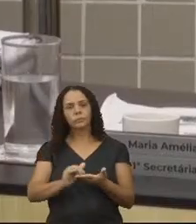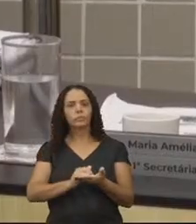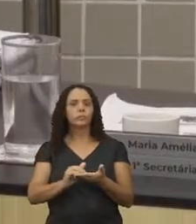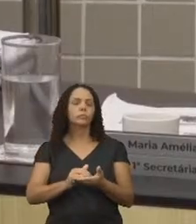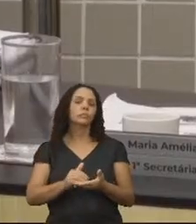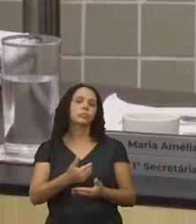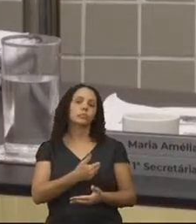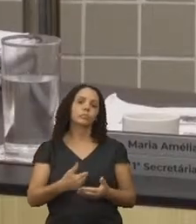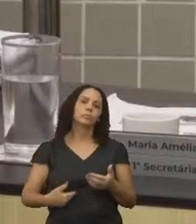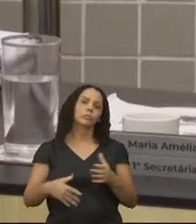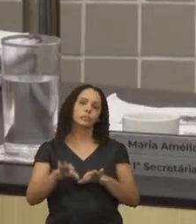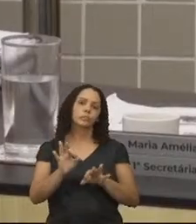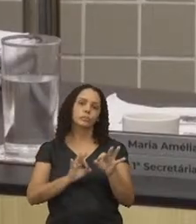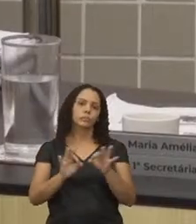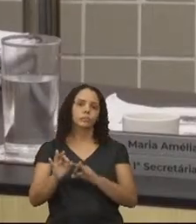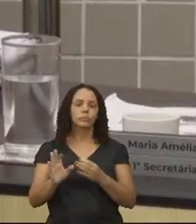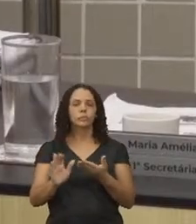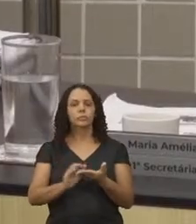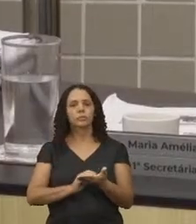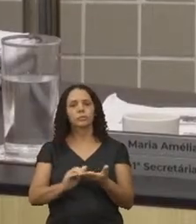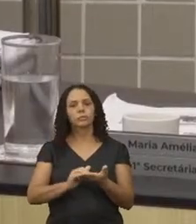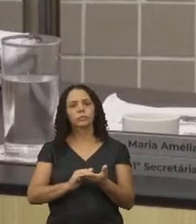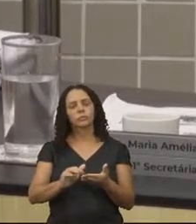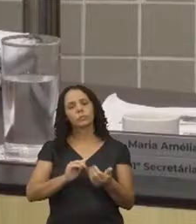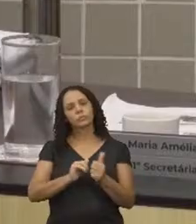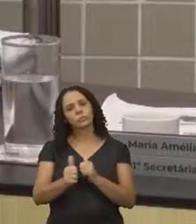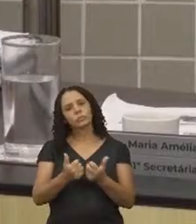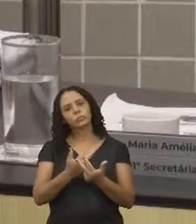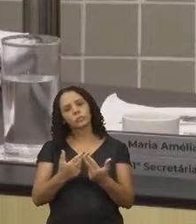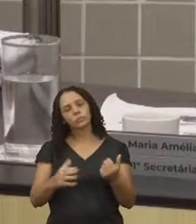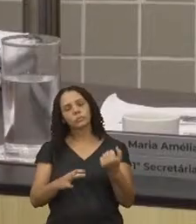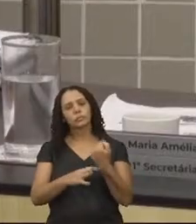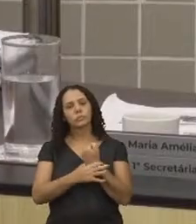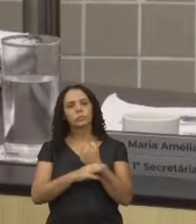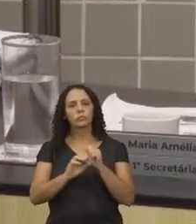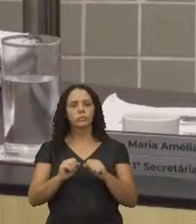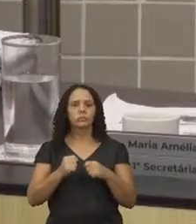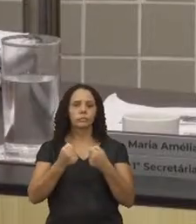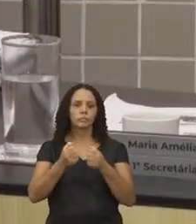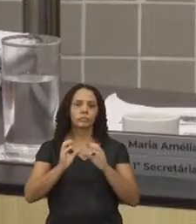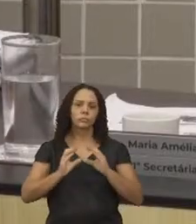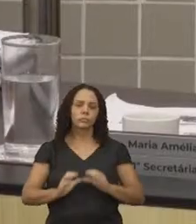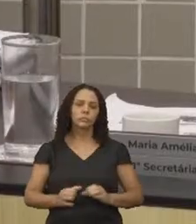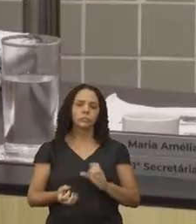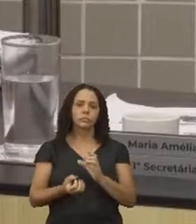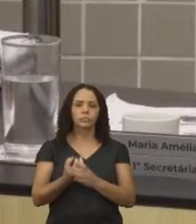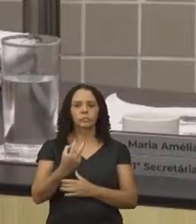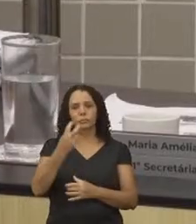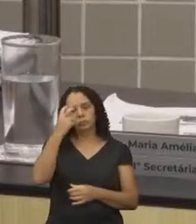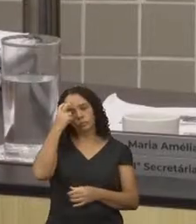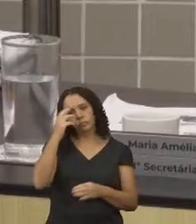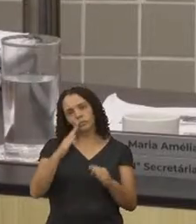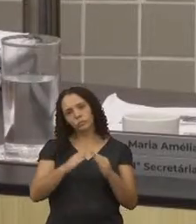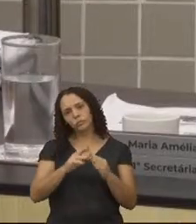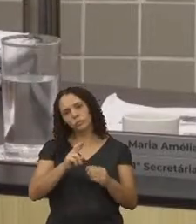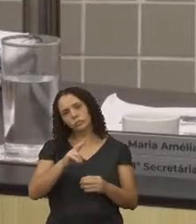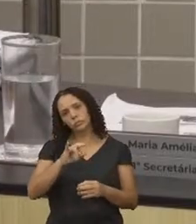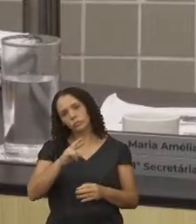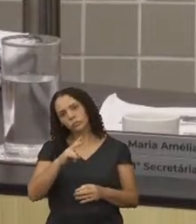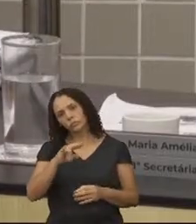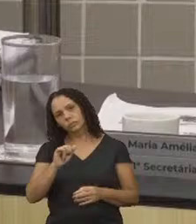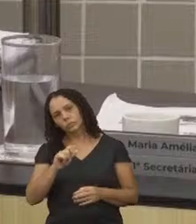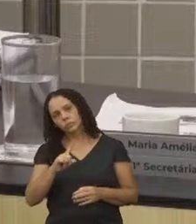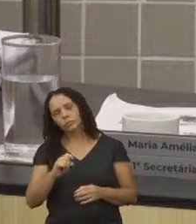de Educação, à Secretaria de Esporte, Secretaria de Segurança e Defesa do Cidadão, Fundação Cultural de Jacareí, a Casa Viva Vida, à Guarda Municipal,